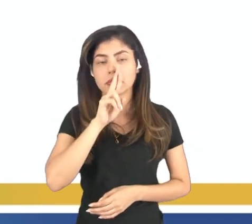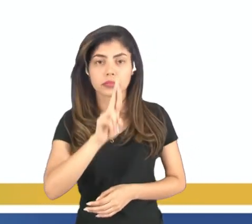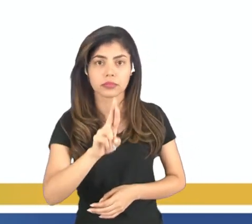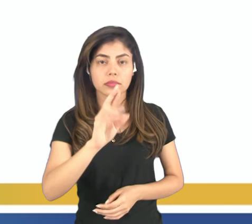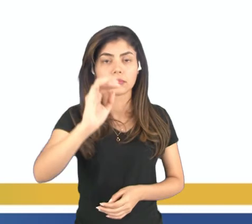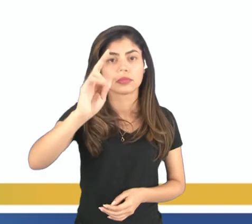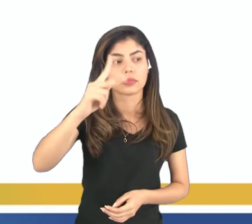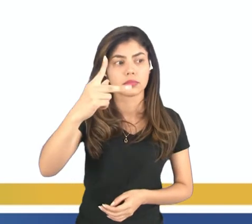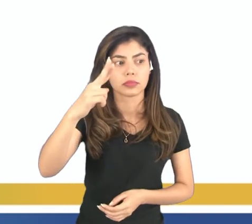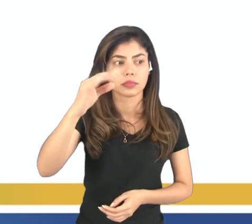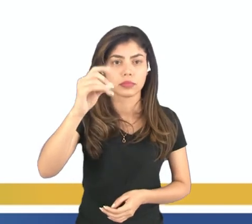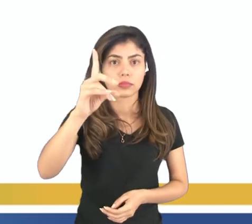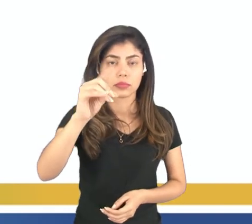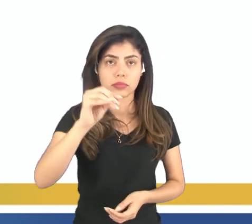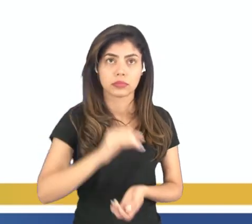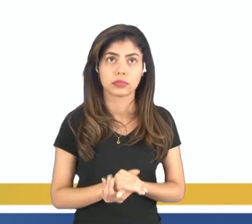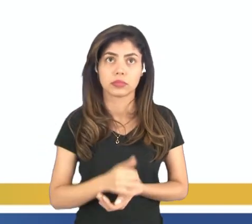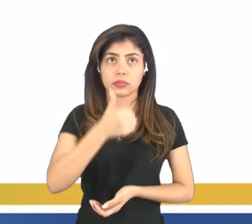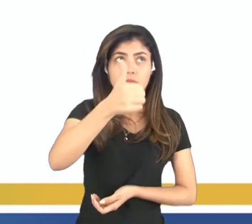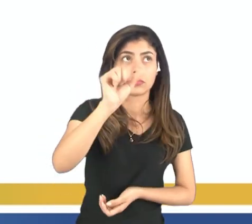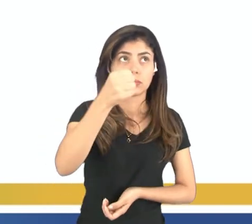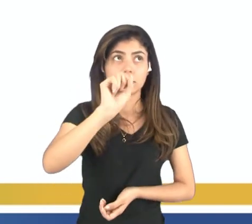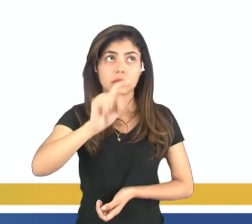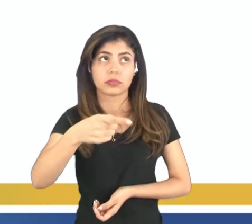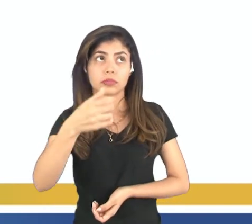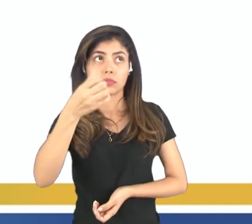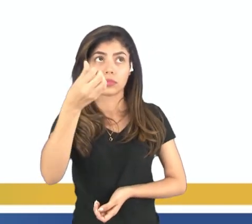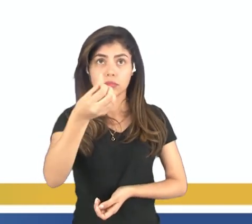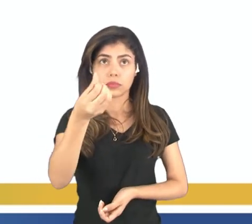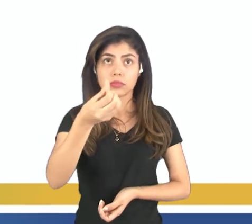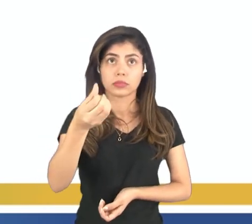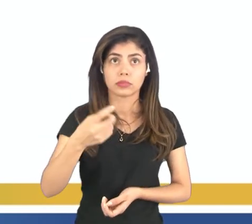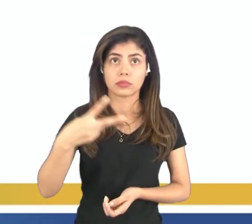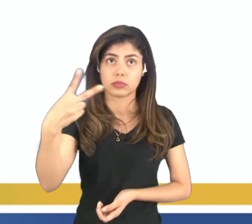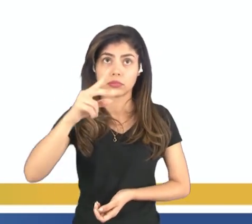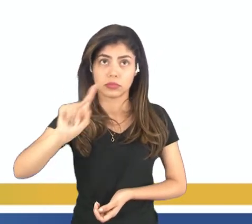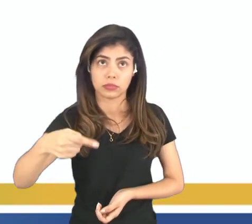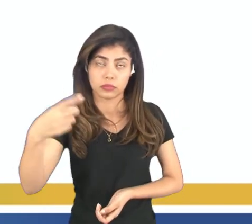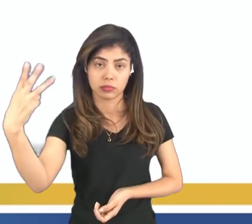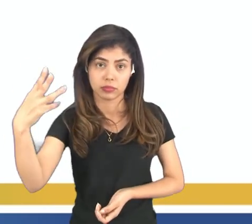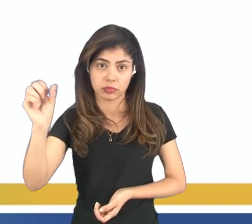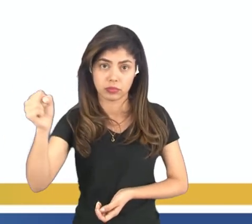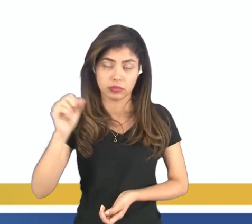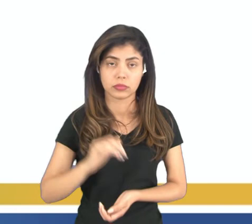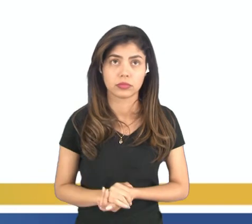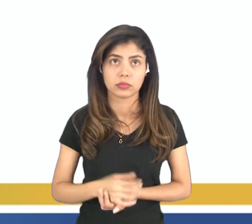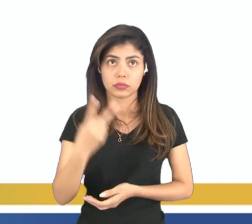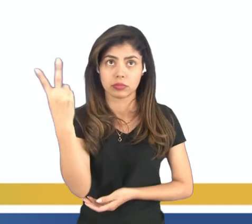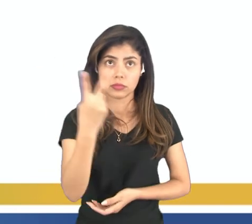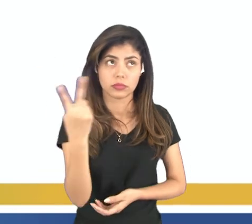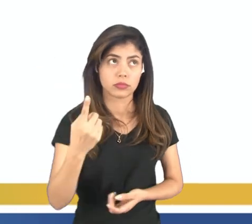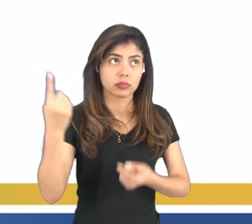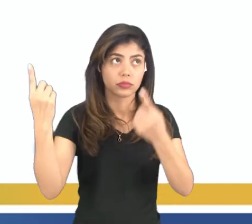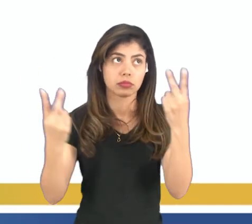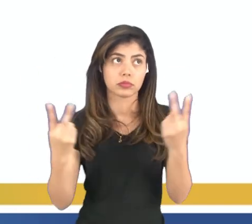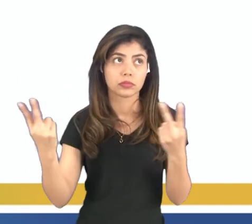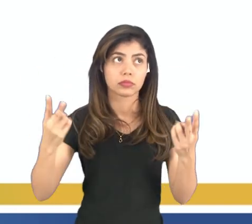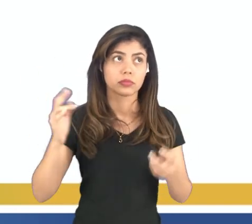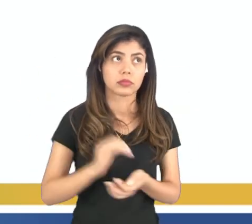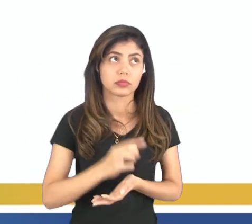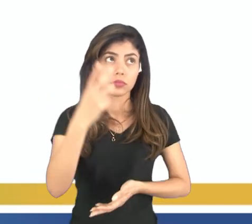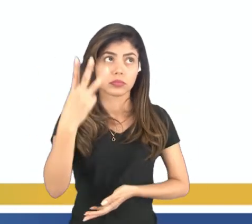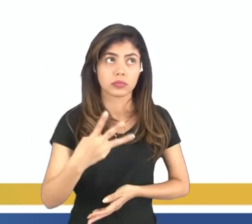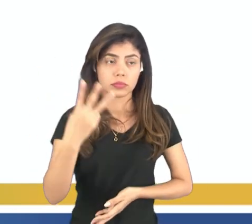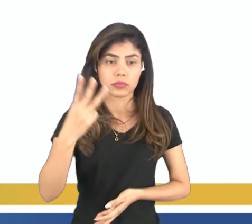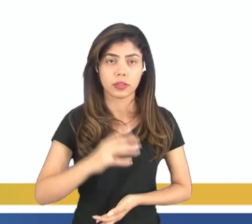produto certo então 18,6 tem uma casa decimal 2,38 tem duas casas duas casas mais